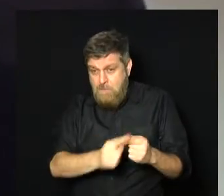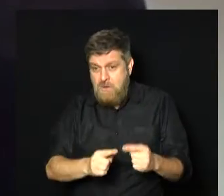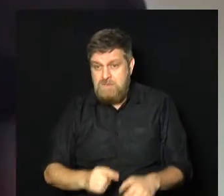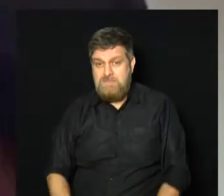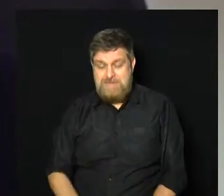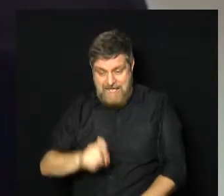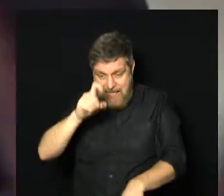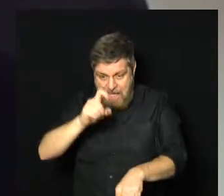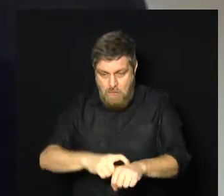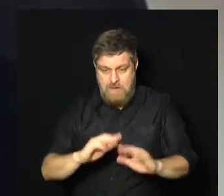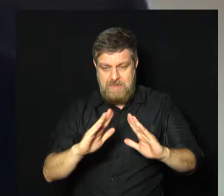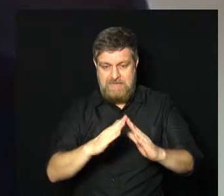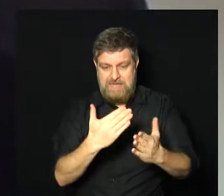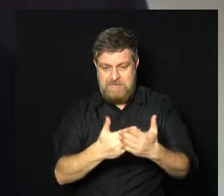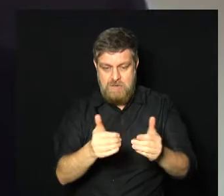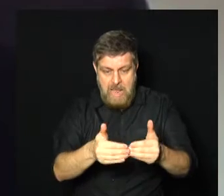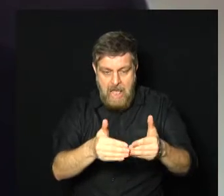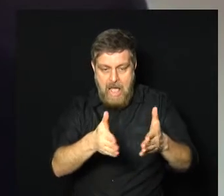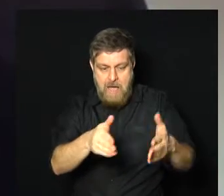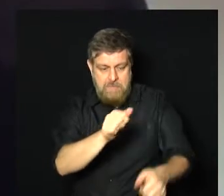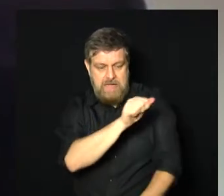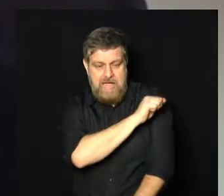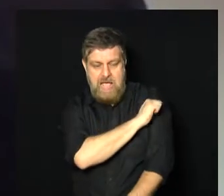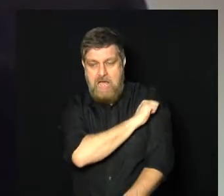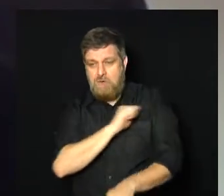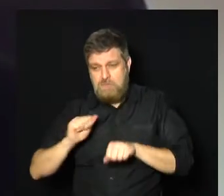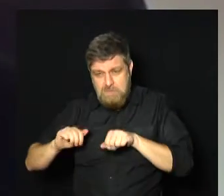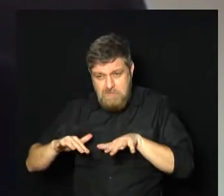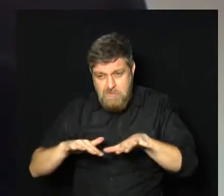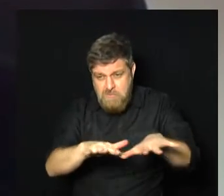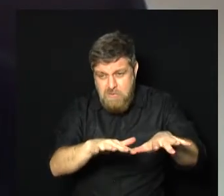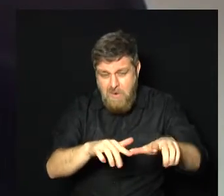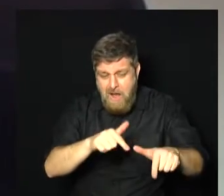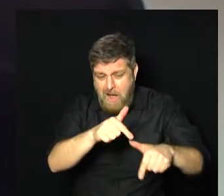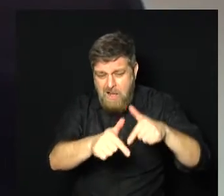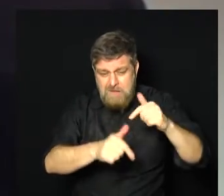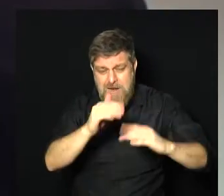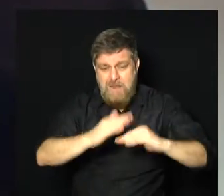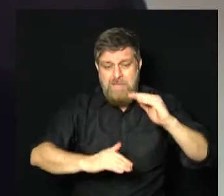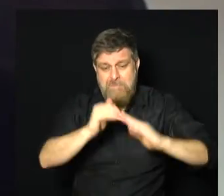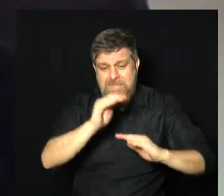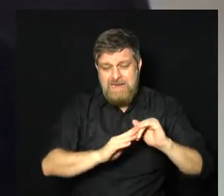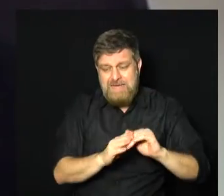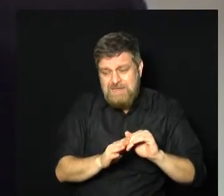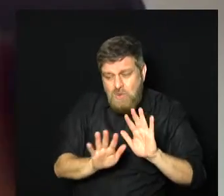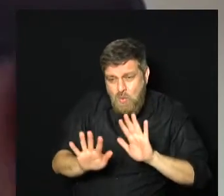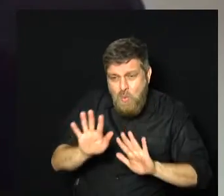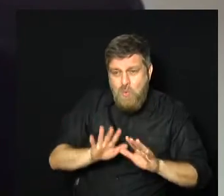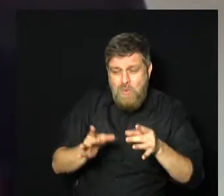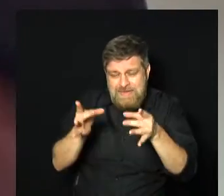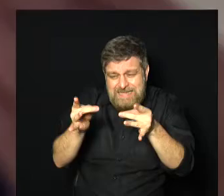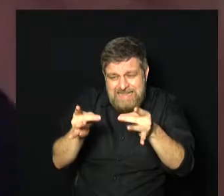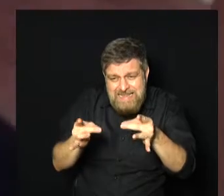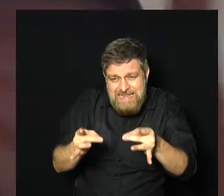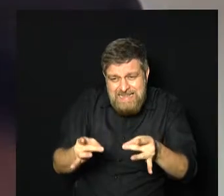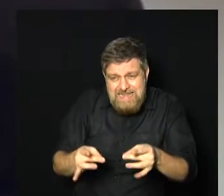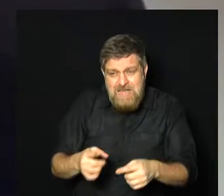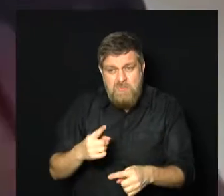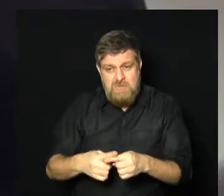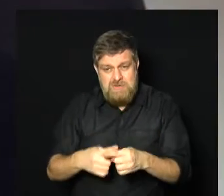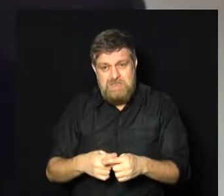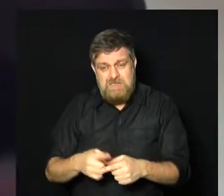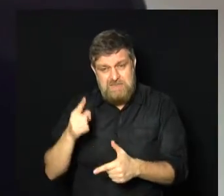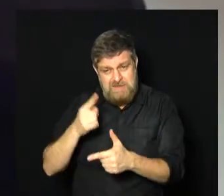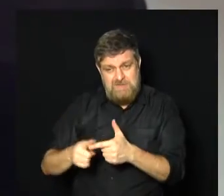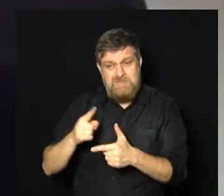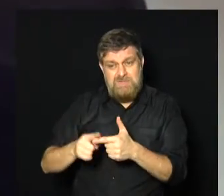sanitárias, vai ter que ser desenvolvido um trabalho bastante cuidadoso para, digamos assim, lidar com os efeitos do que